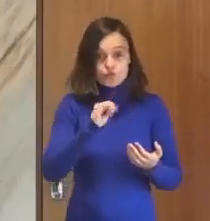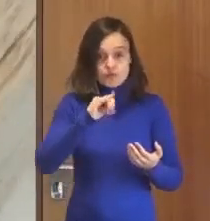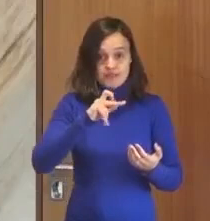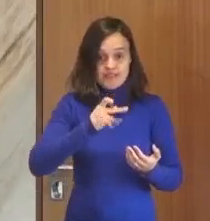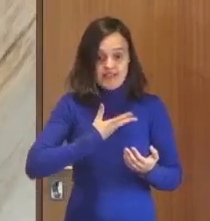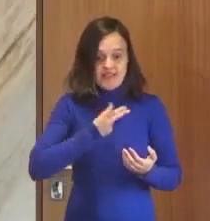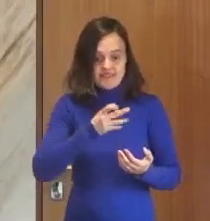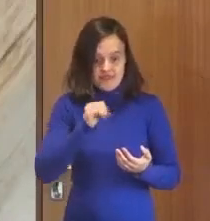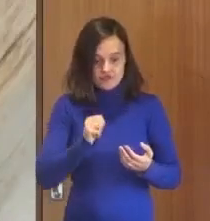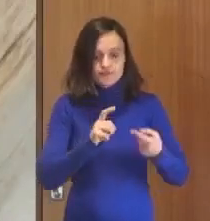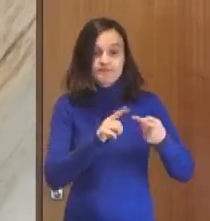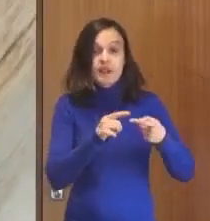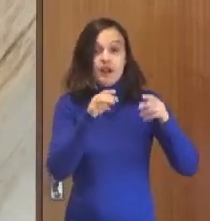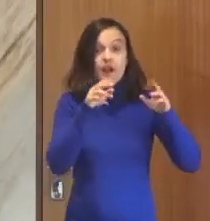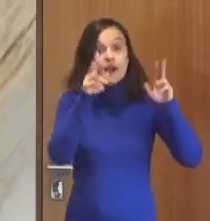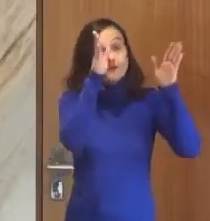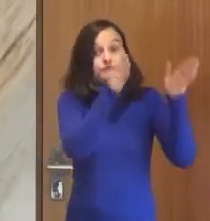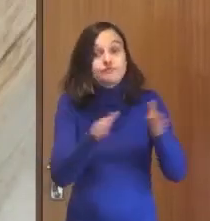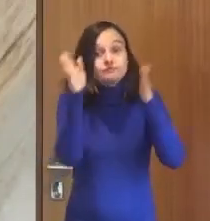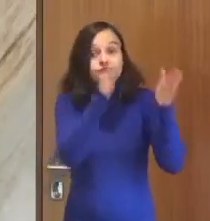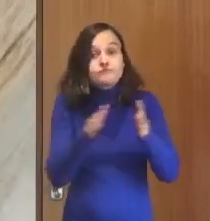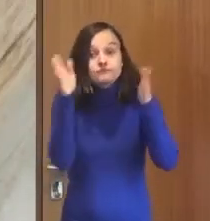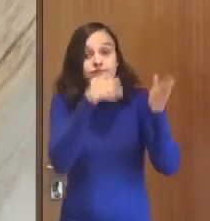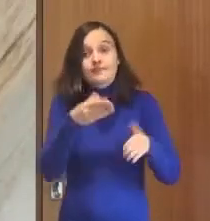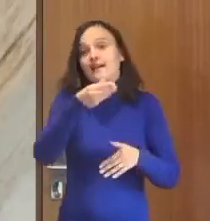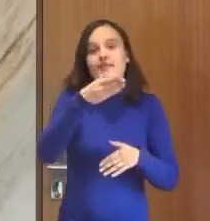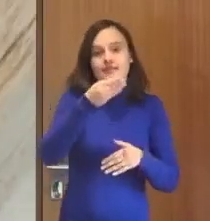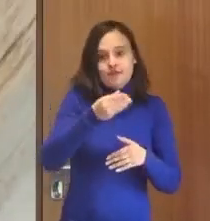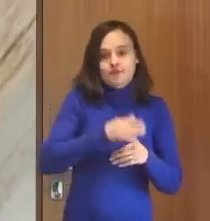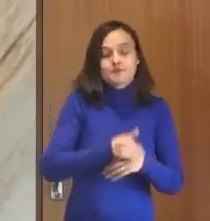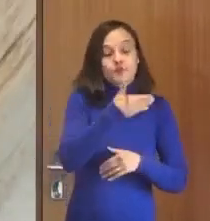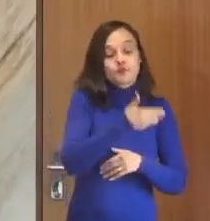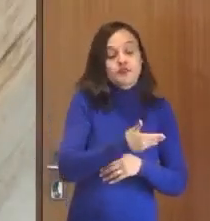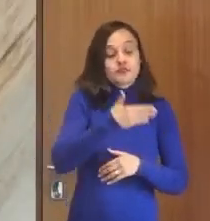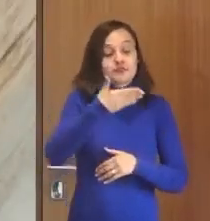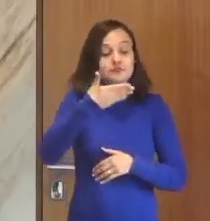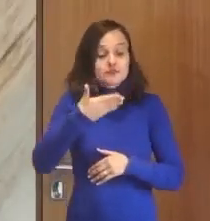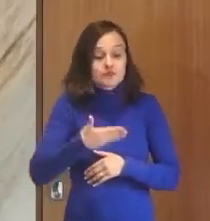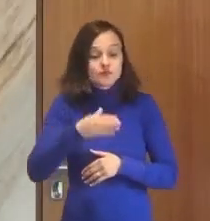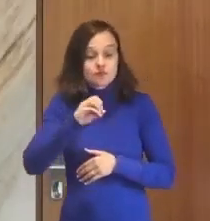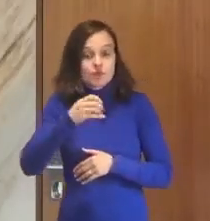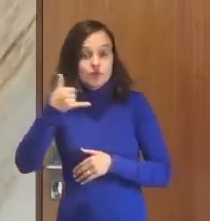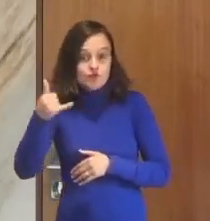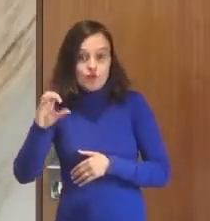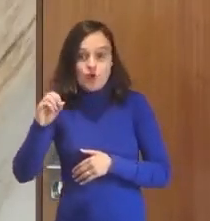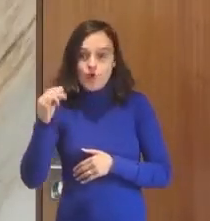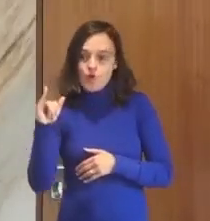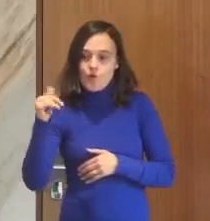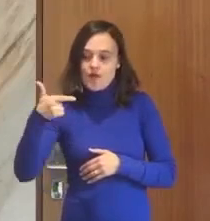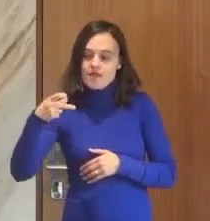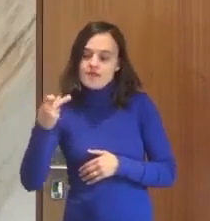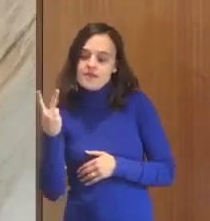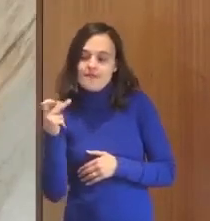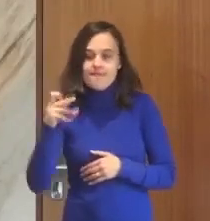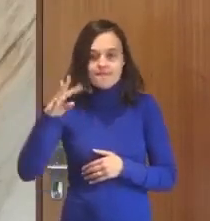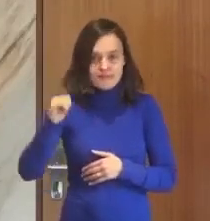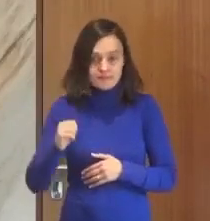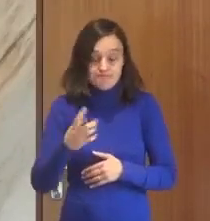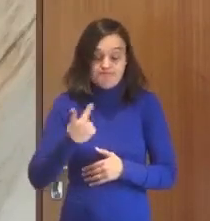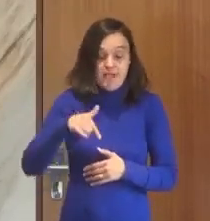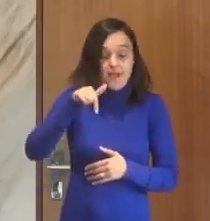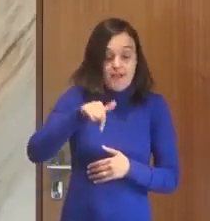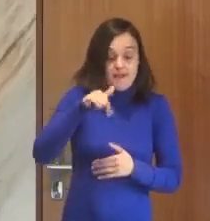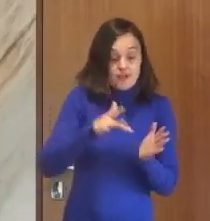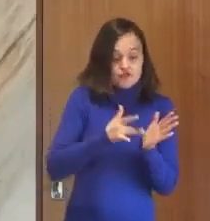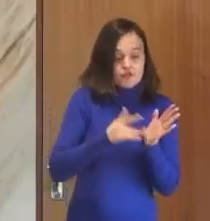cantos. 10 cantos com 1102 oitavas. O nosso Viriato Trágico é composto